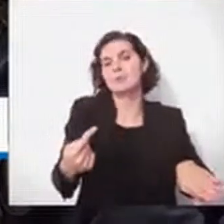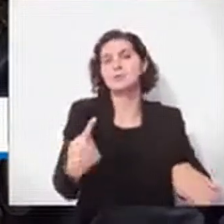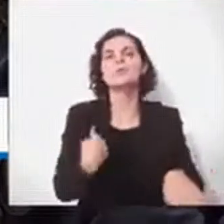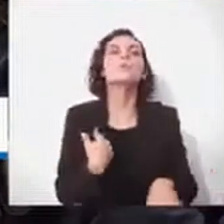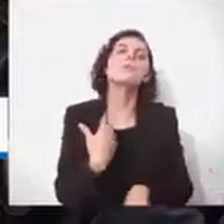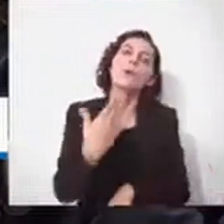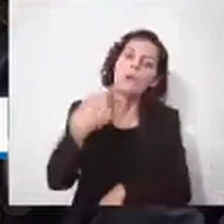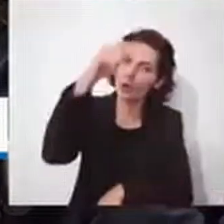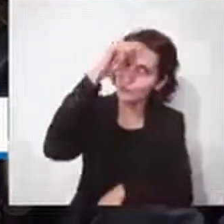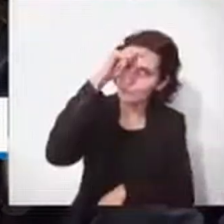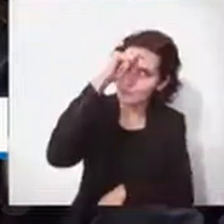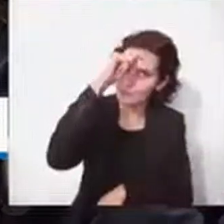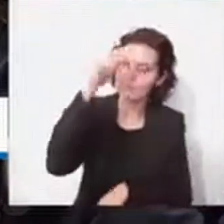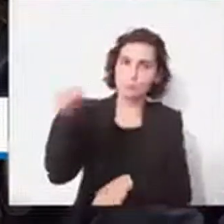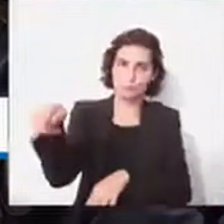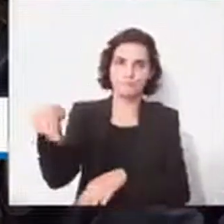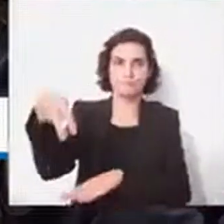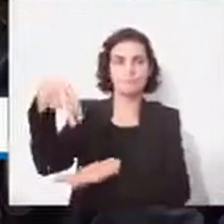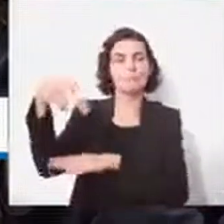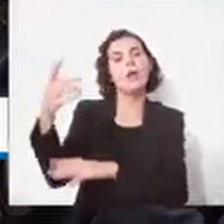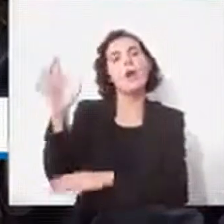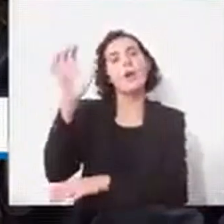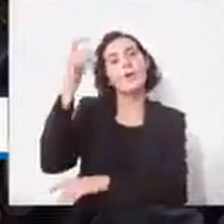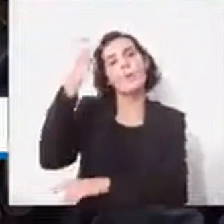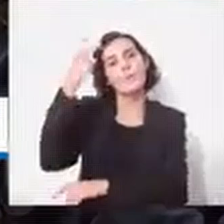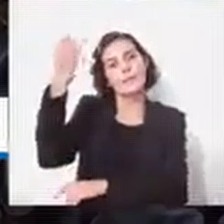todo com aquilo que foi interpretado pela mesa.